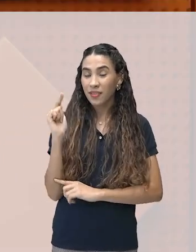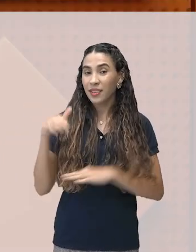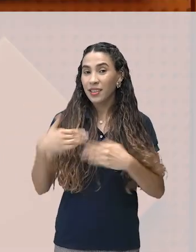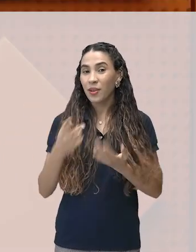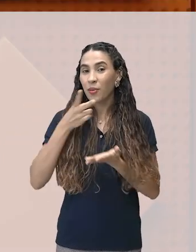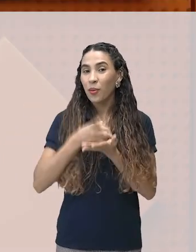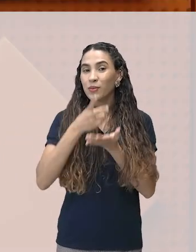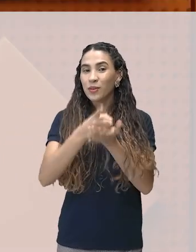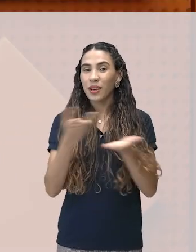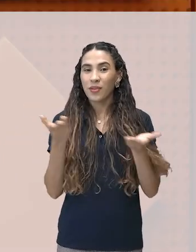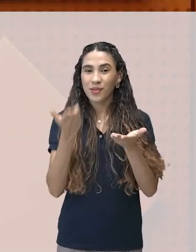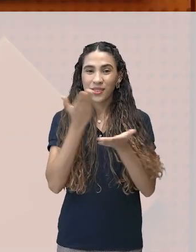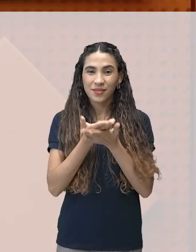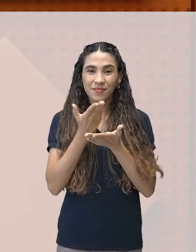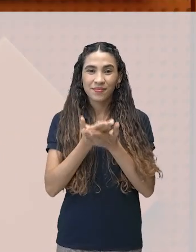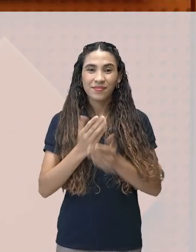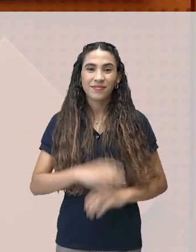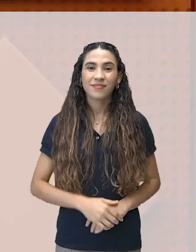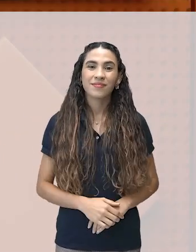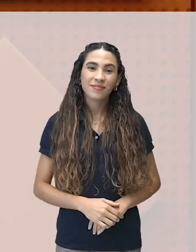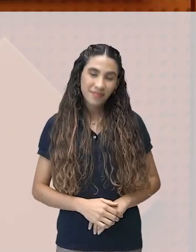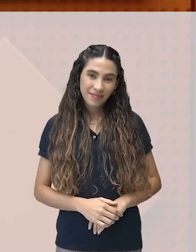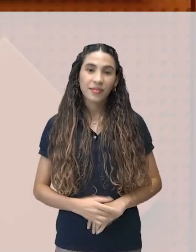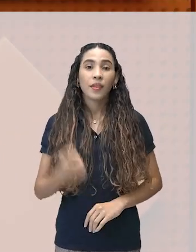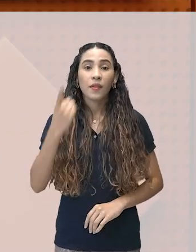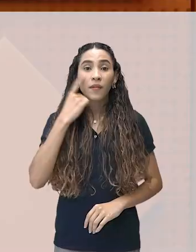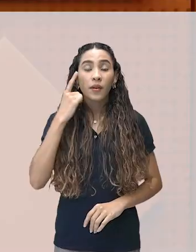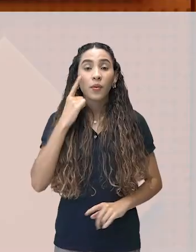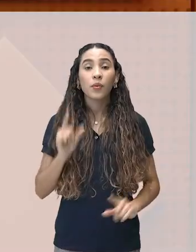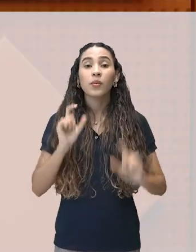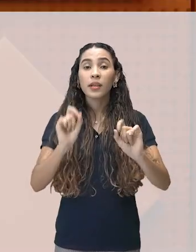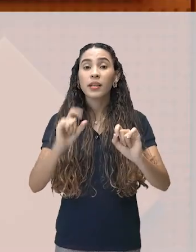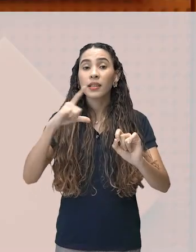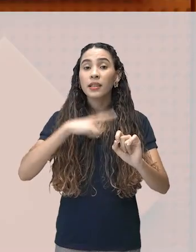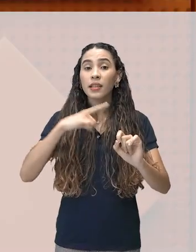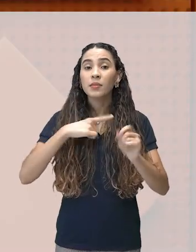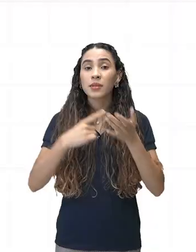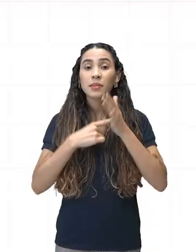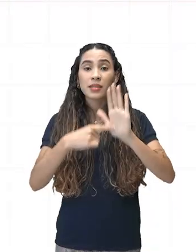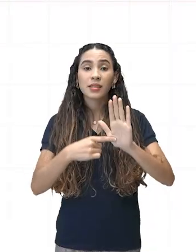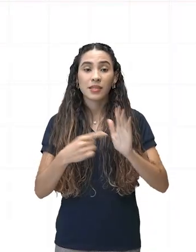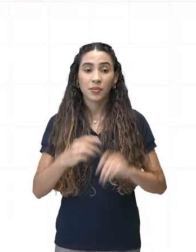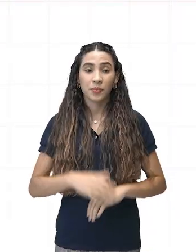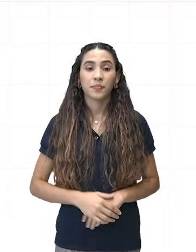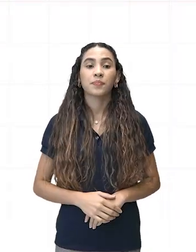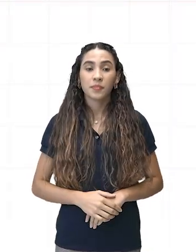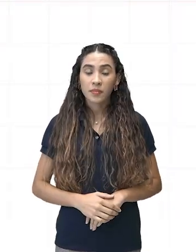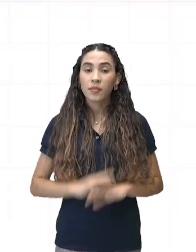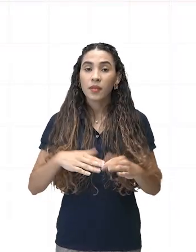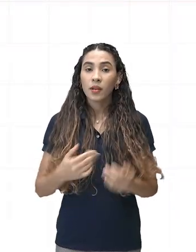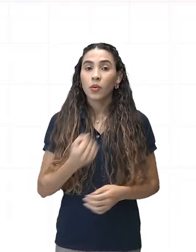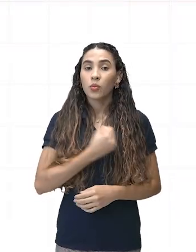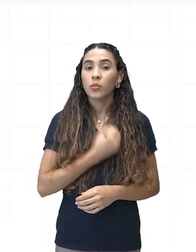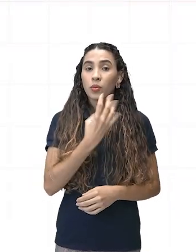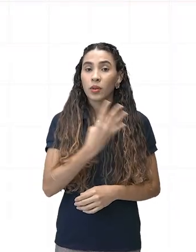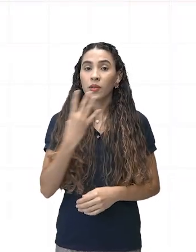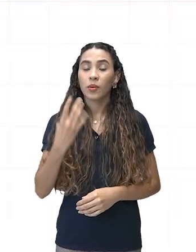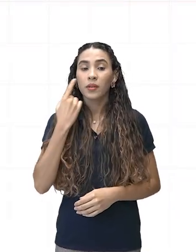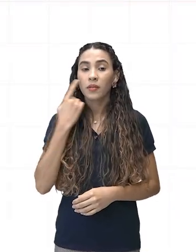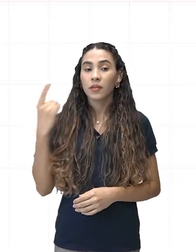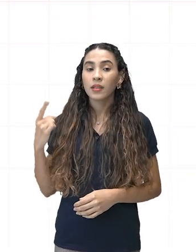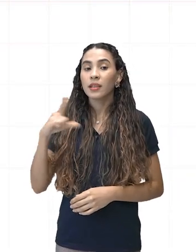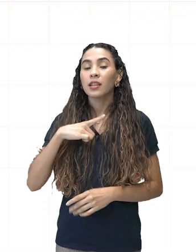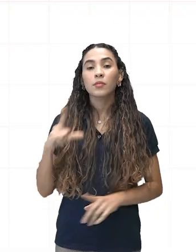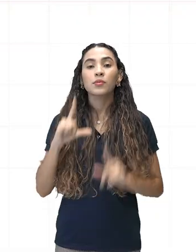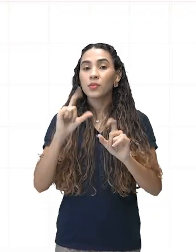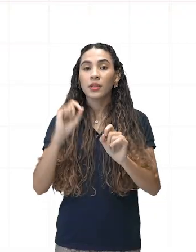e eu vou dar continuidade às nossas atividades. Vamos verificar o que nós temos para a presente aula. Estamos na aula de número 44,